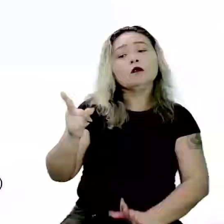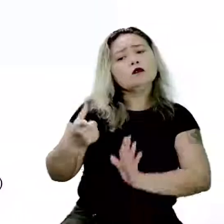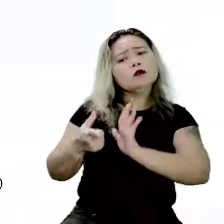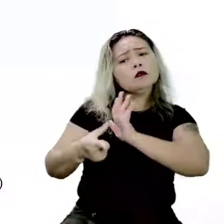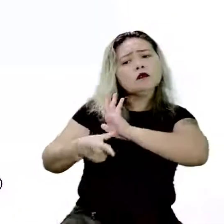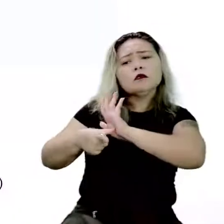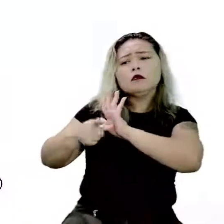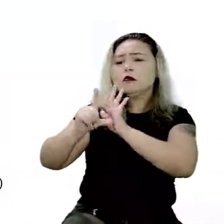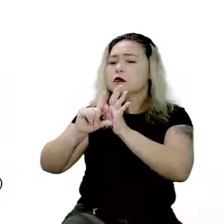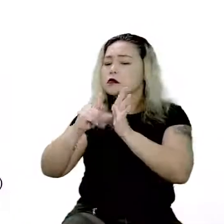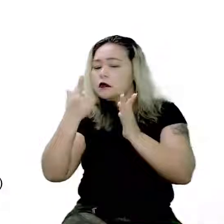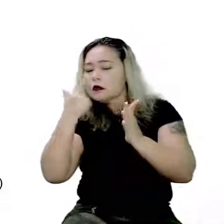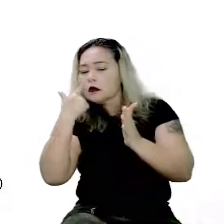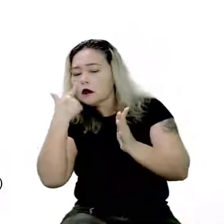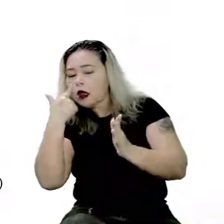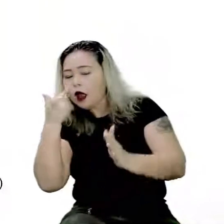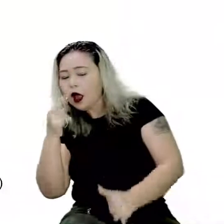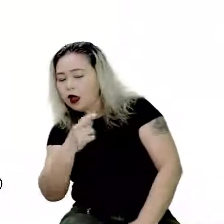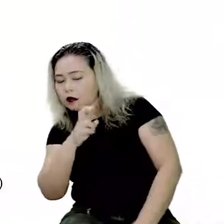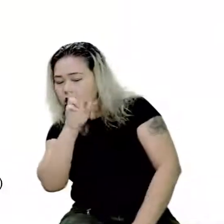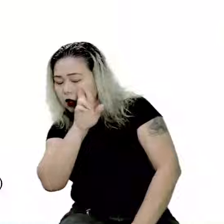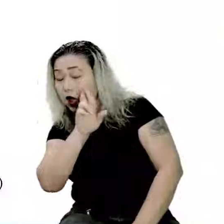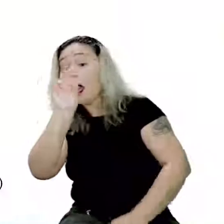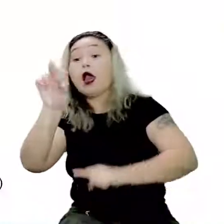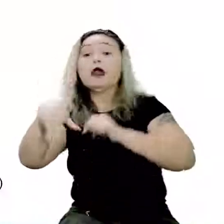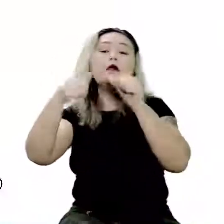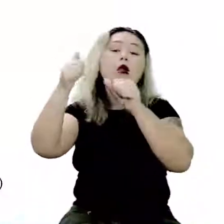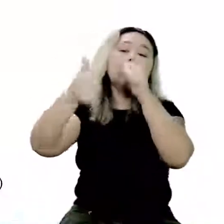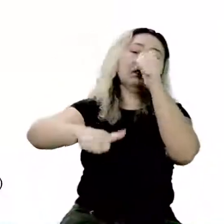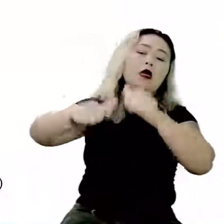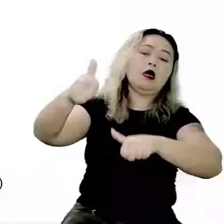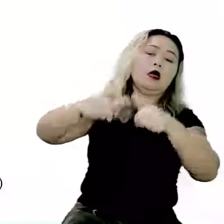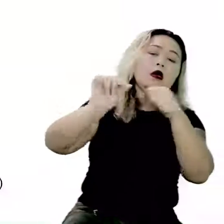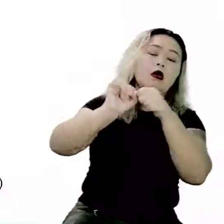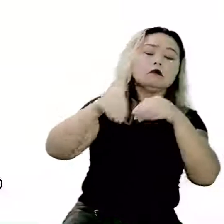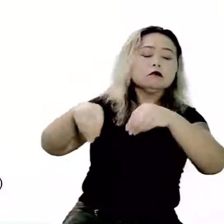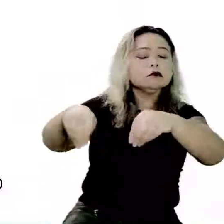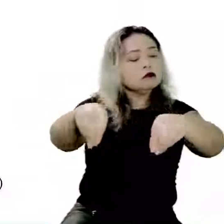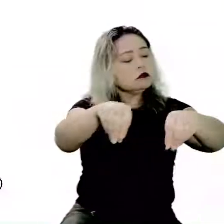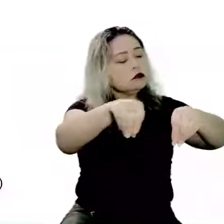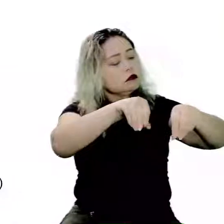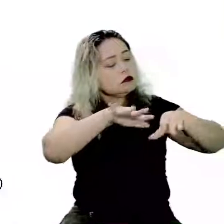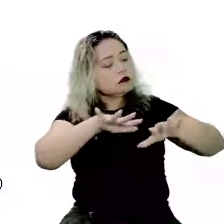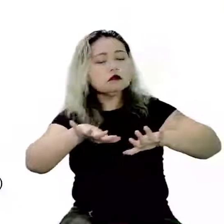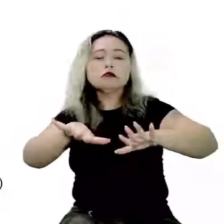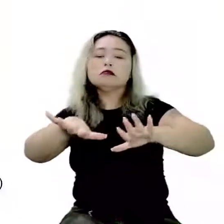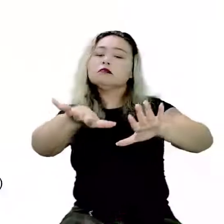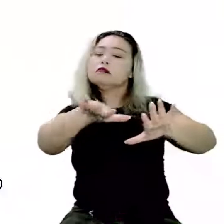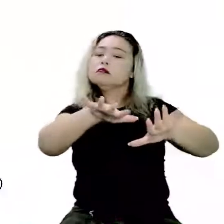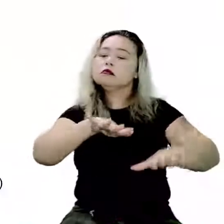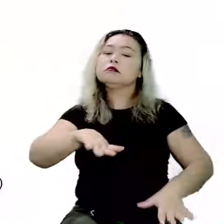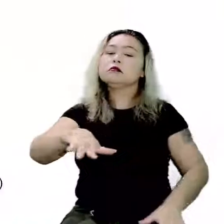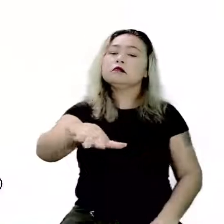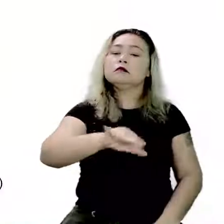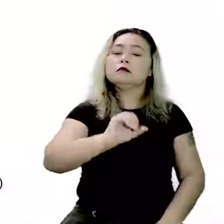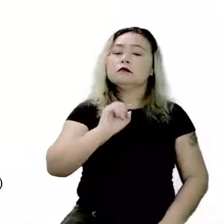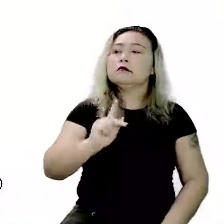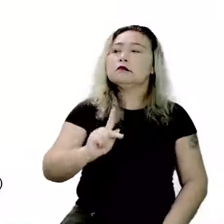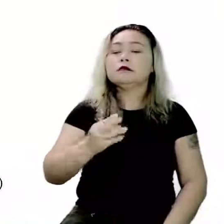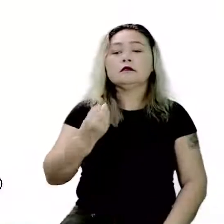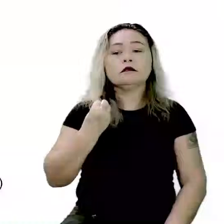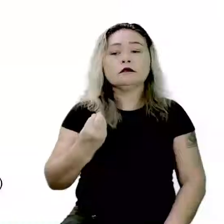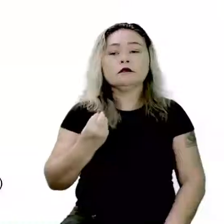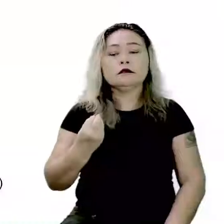fazer um diagnóstico, uma análise de um determinado território, de um determinado meio, ok? Como